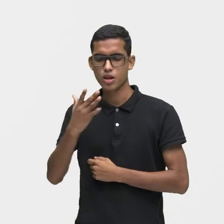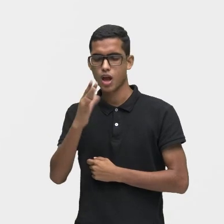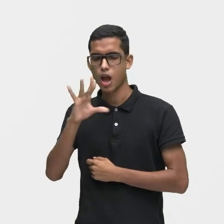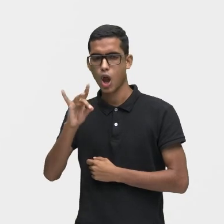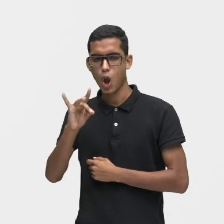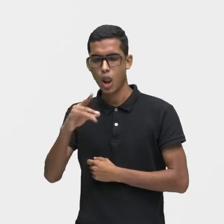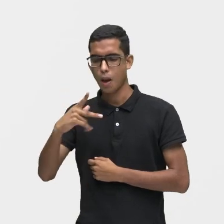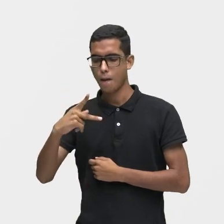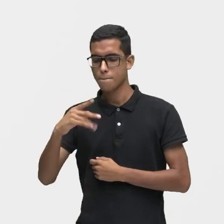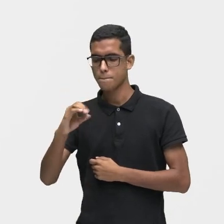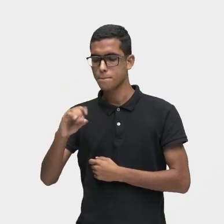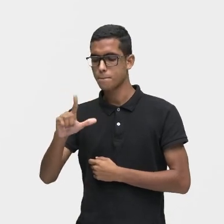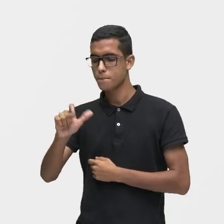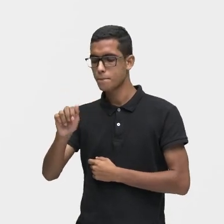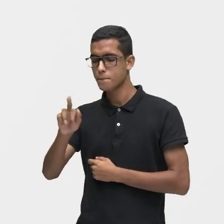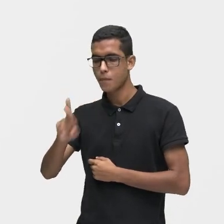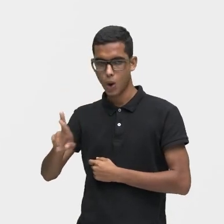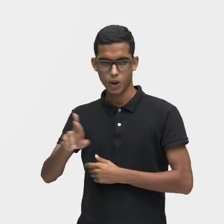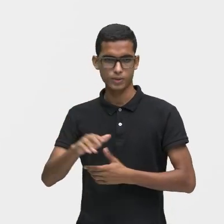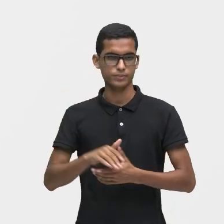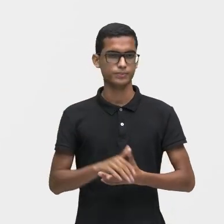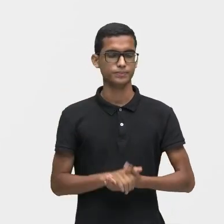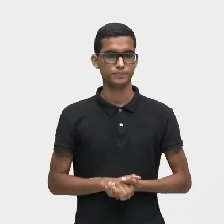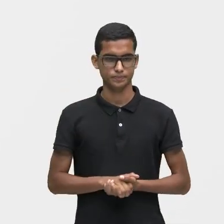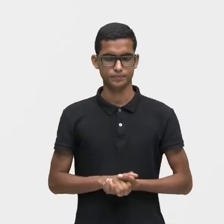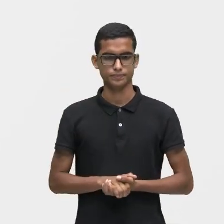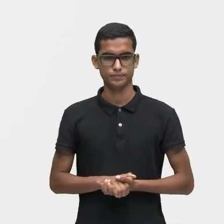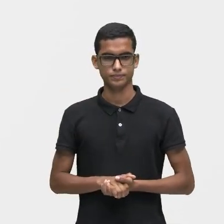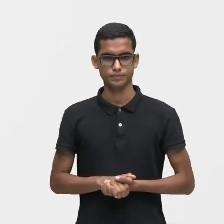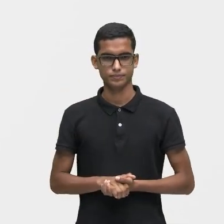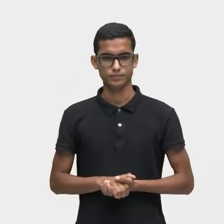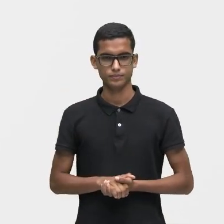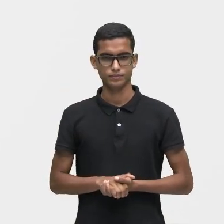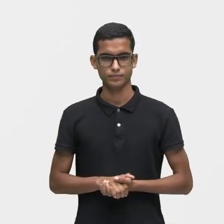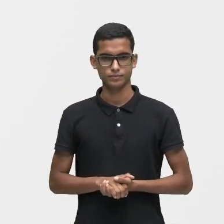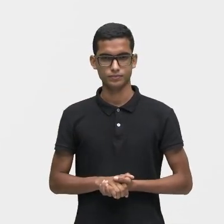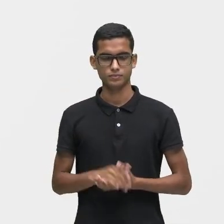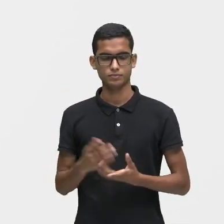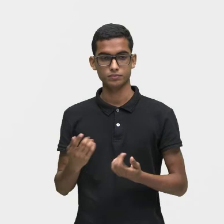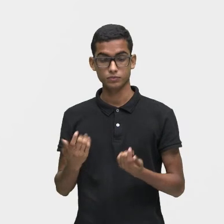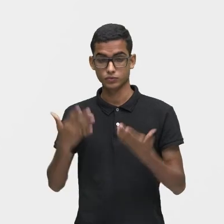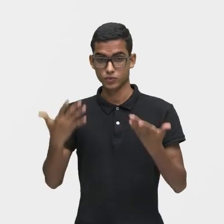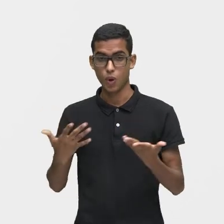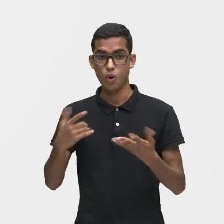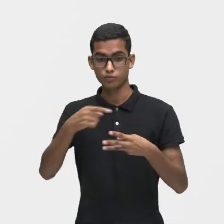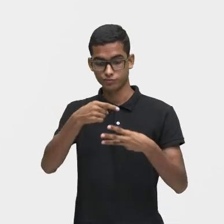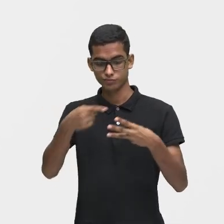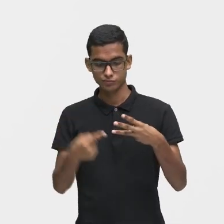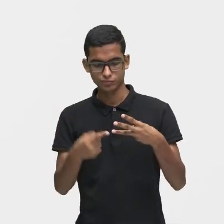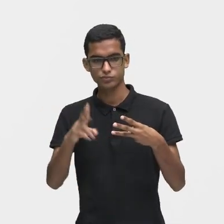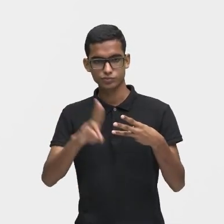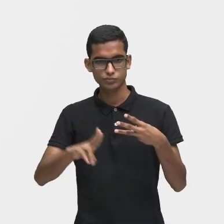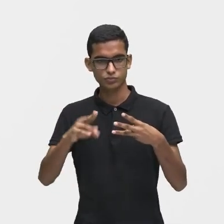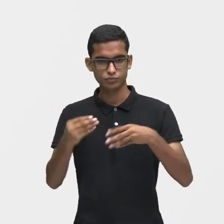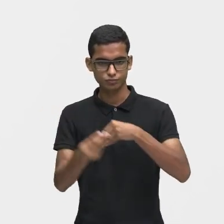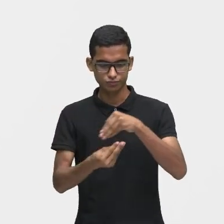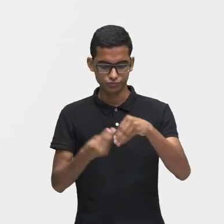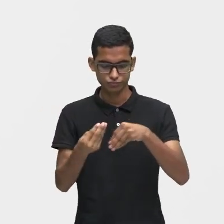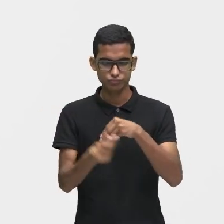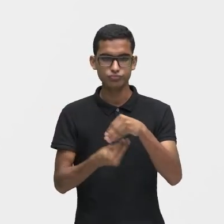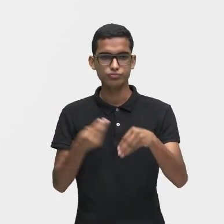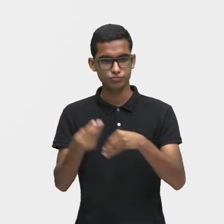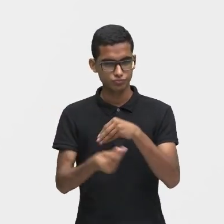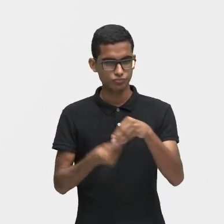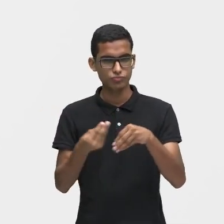solvente que regula a espessura dessa combinação, que pode ser a água. Então esse veículo pode ser, a gente deu o exemplo da têmpera, né,